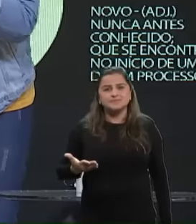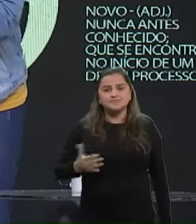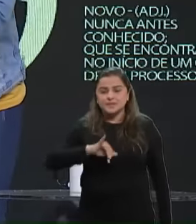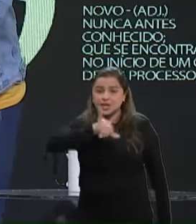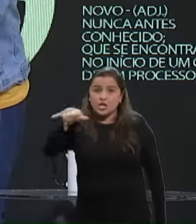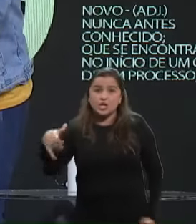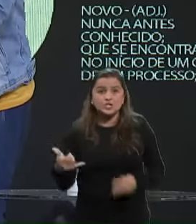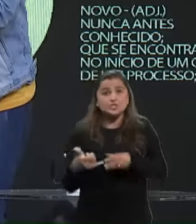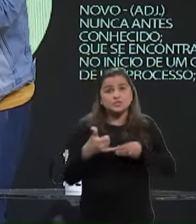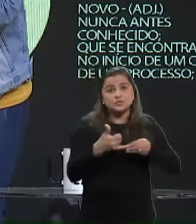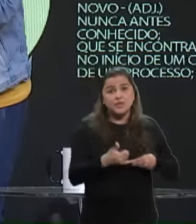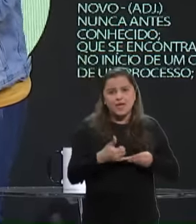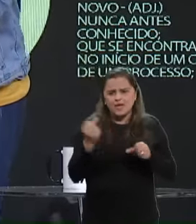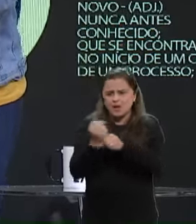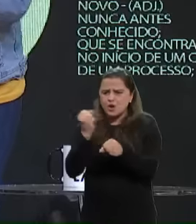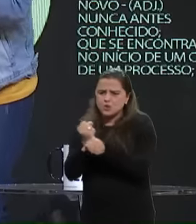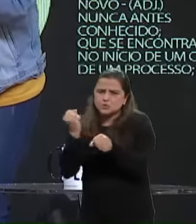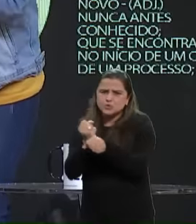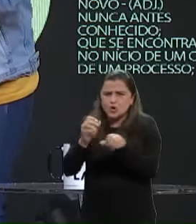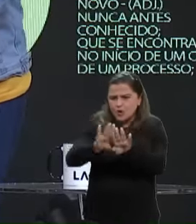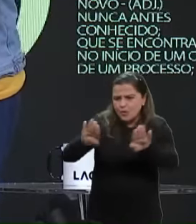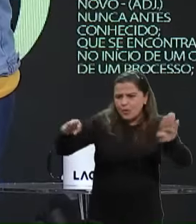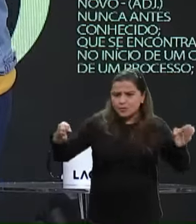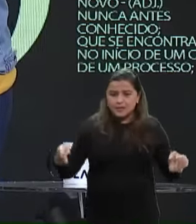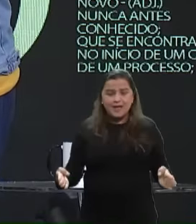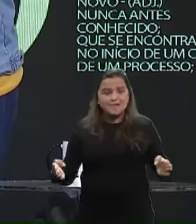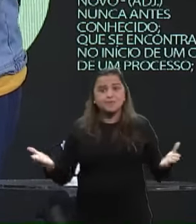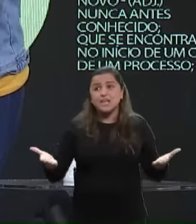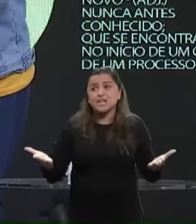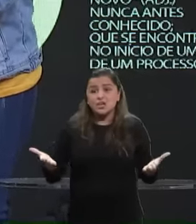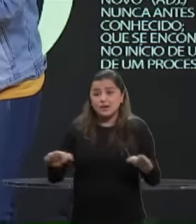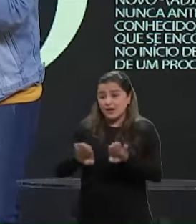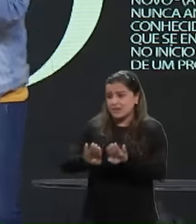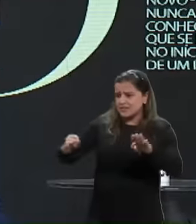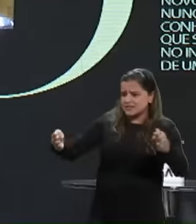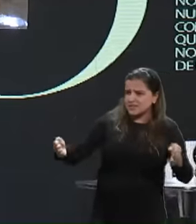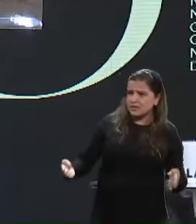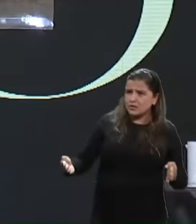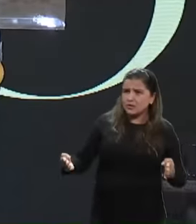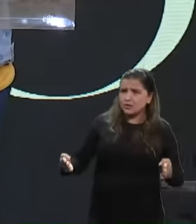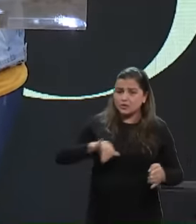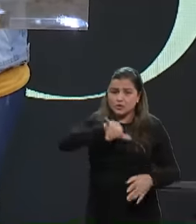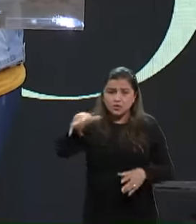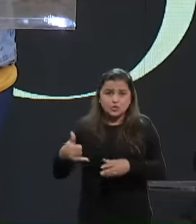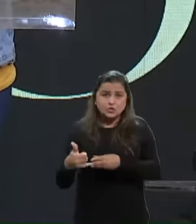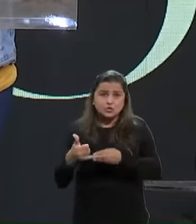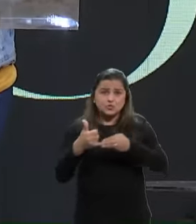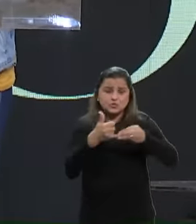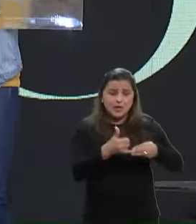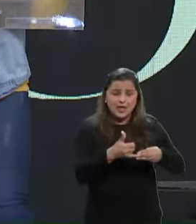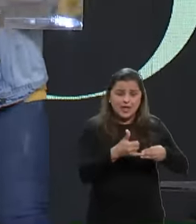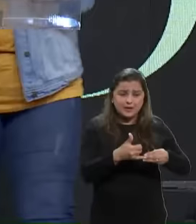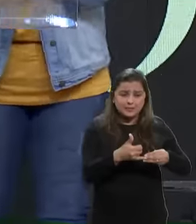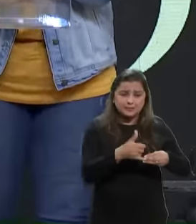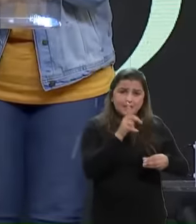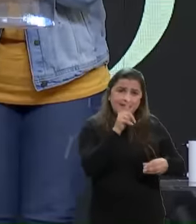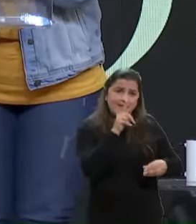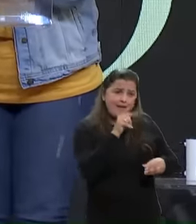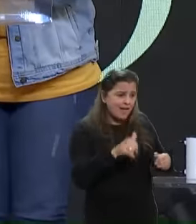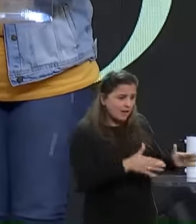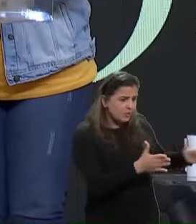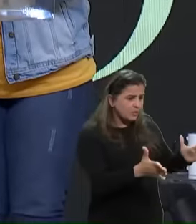Josué levanta o altar. Quando ele levanta o altar, ele sai do rio. E o rio se